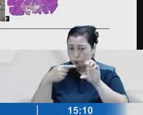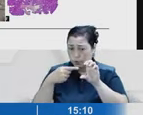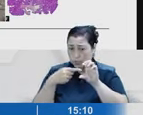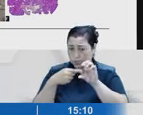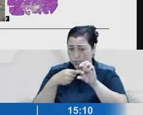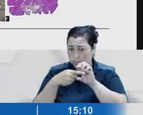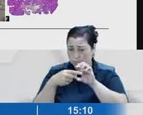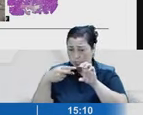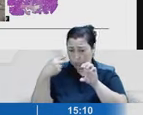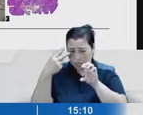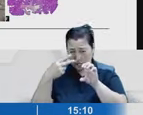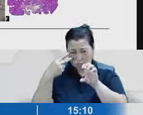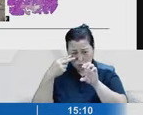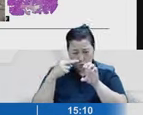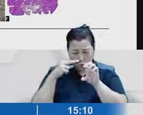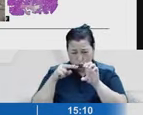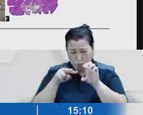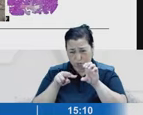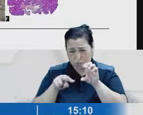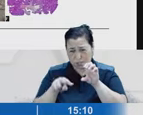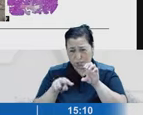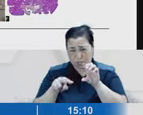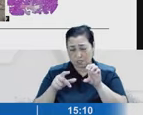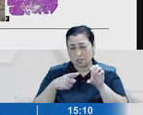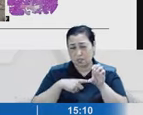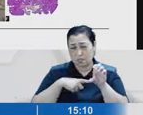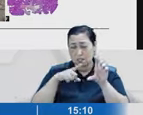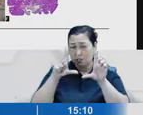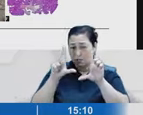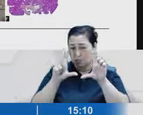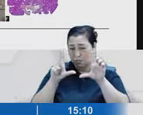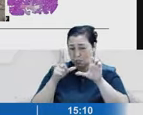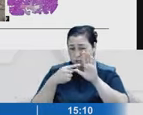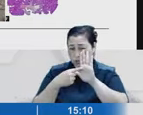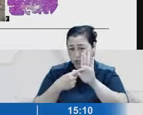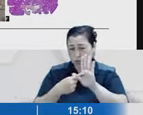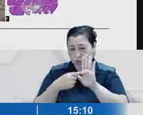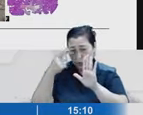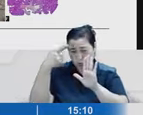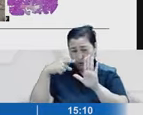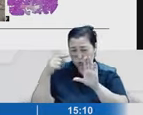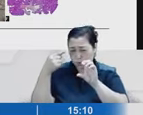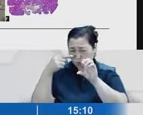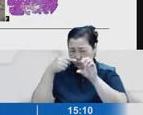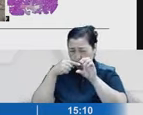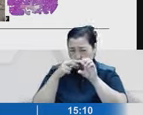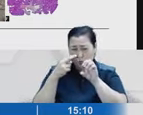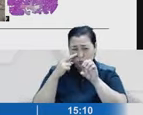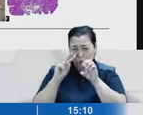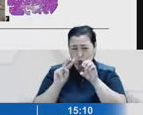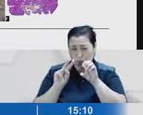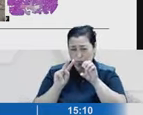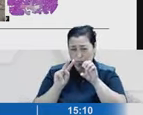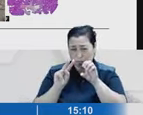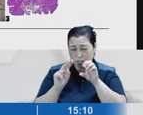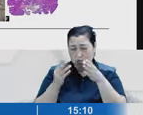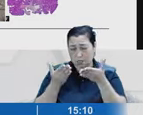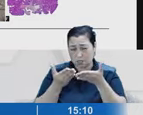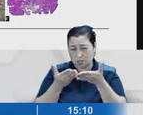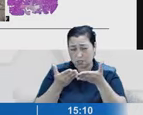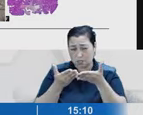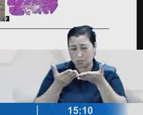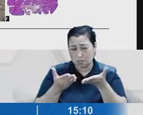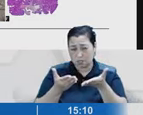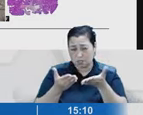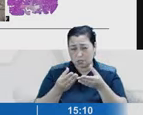portal, eu tenho pinças laparoscópicas, eu tenho a TV me mostrando e eu consigo ir lá e fazer a ressecção. Normalmente